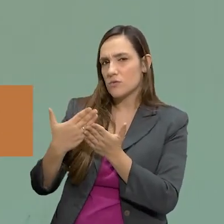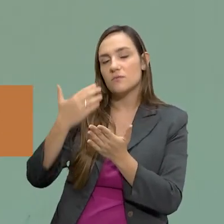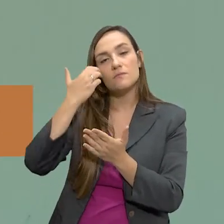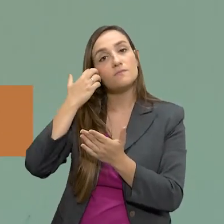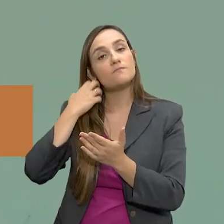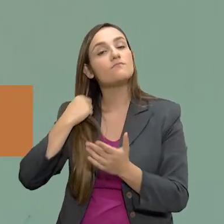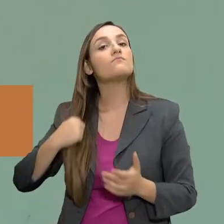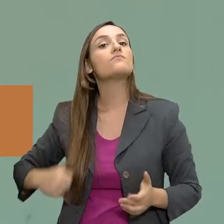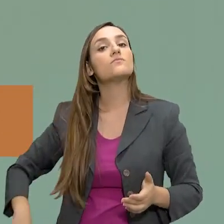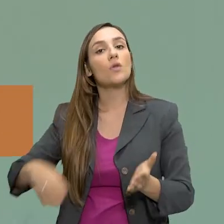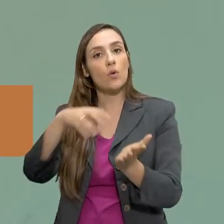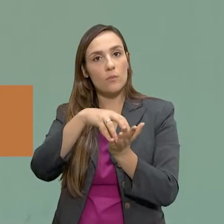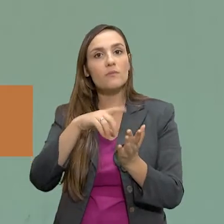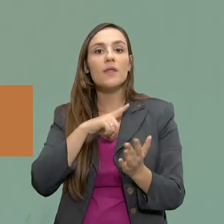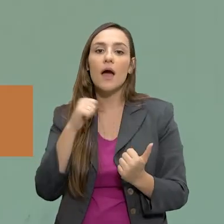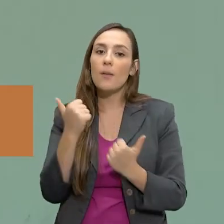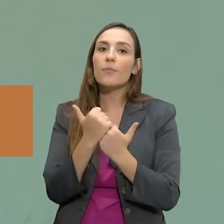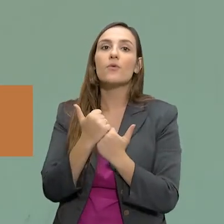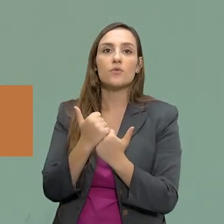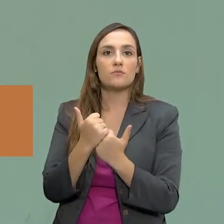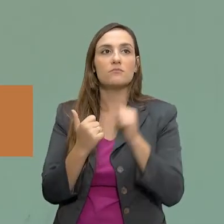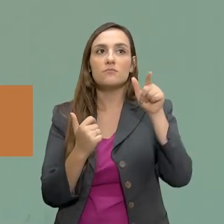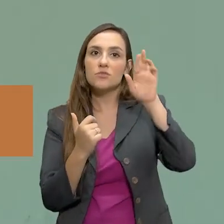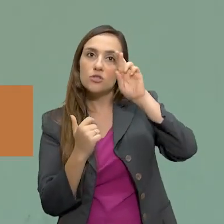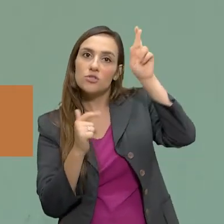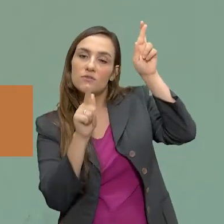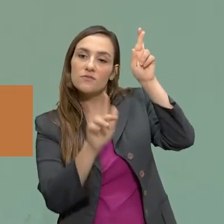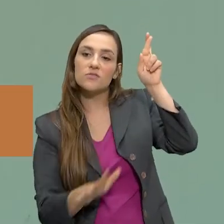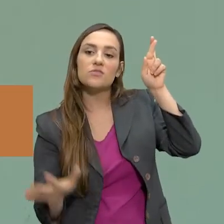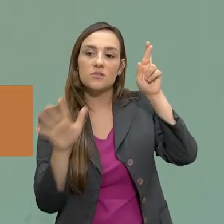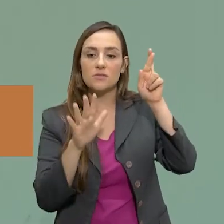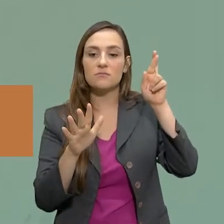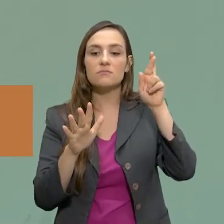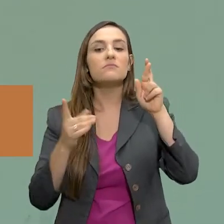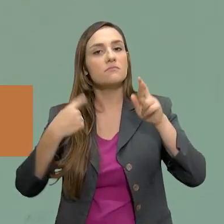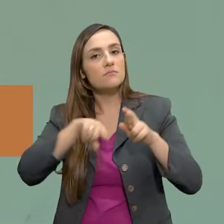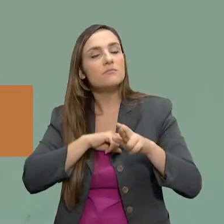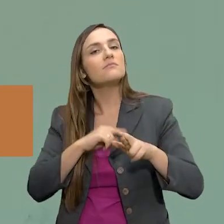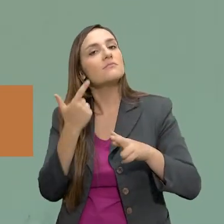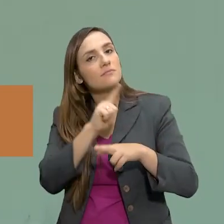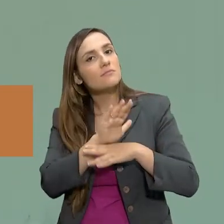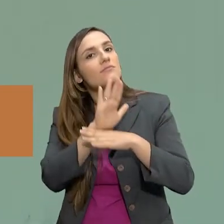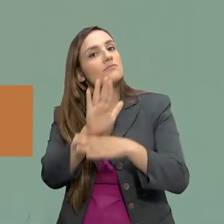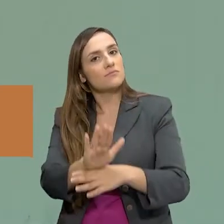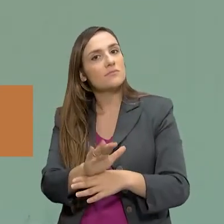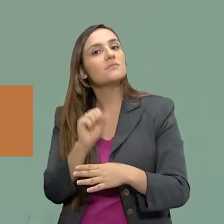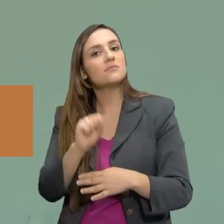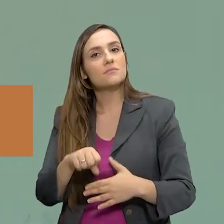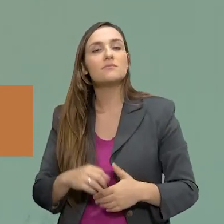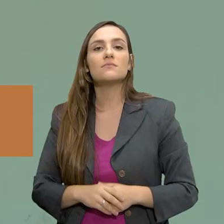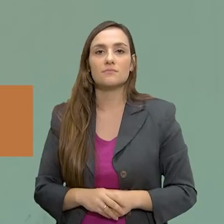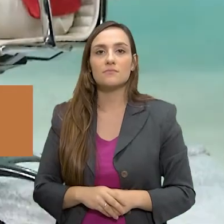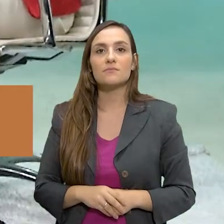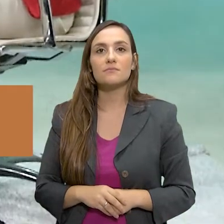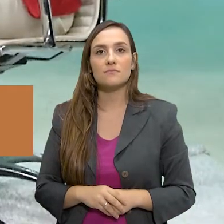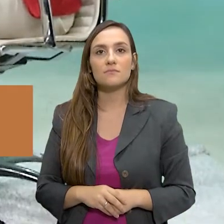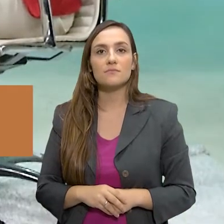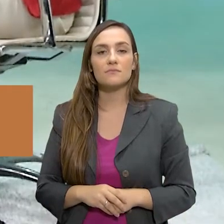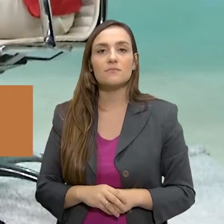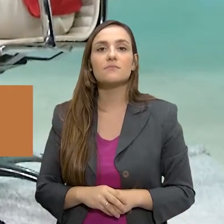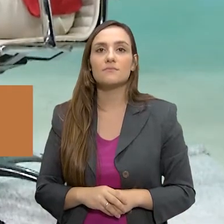nosso núcleo, ele tem respaldo, tem apoio da administração geral, e a gente tem conseguindo atuar, e temos nos esforçado, pelo menos, bastante.